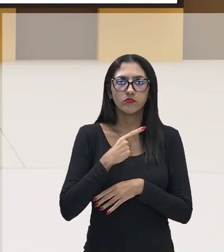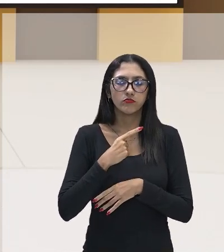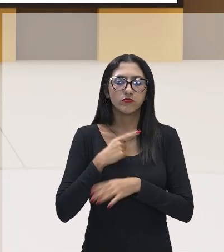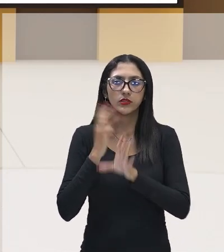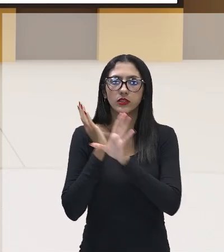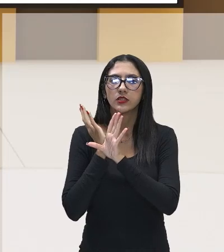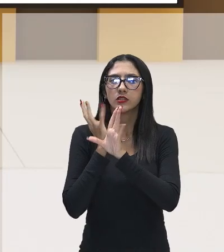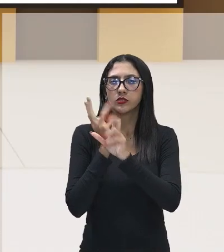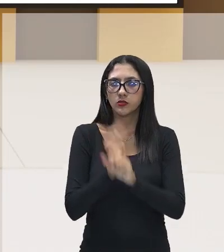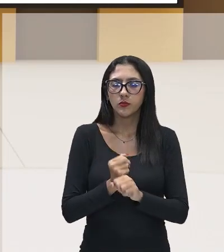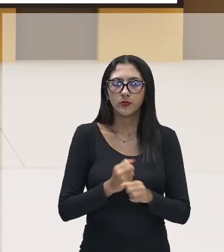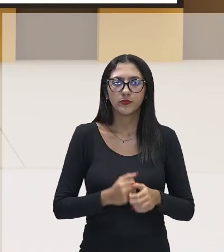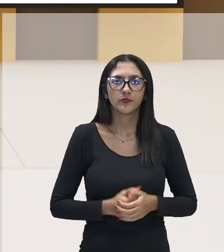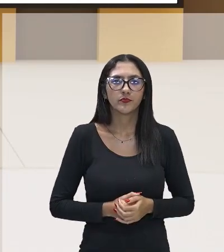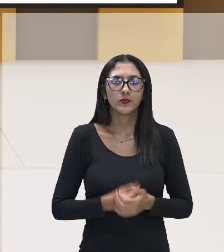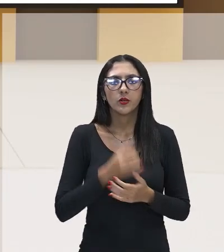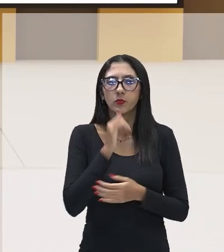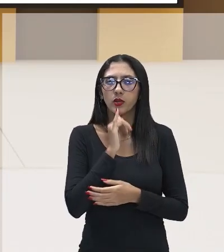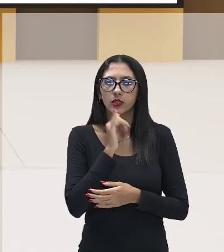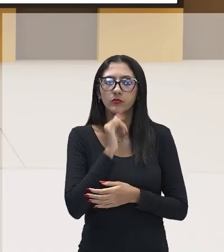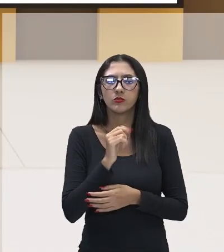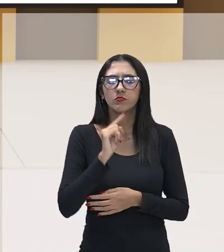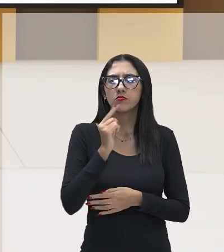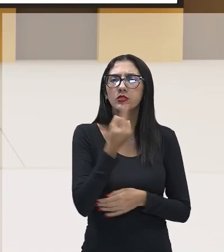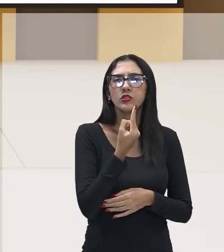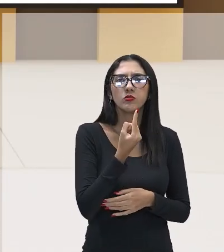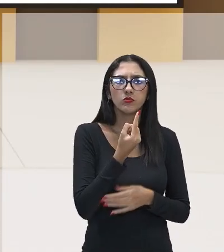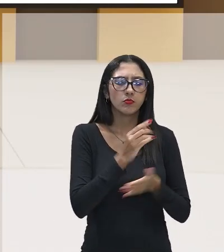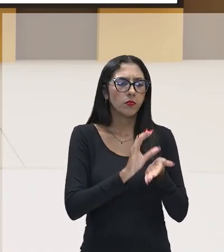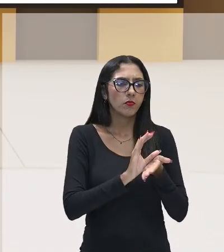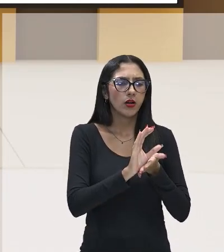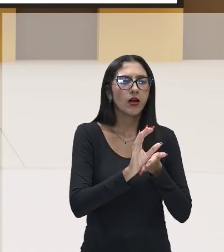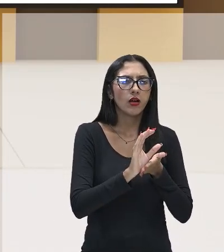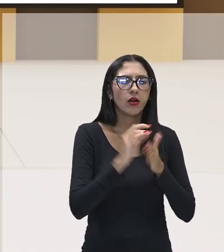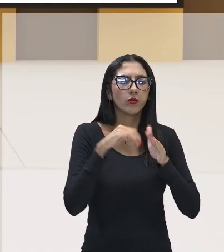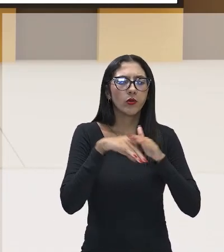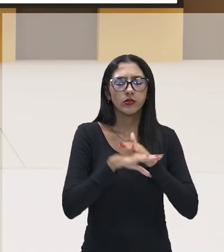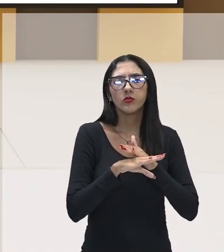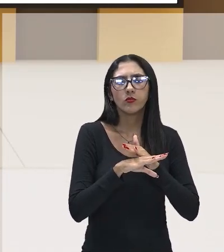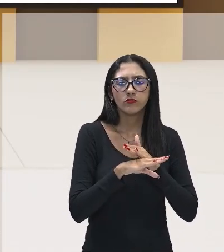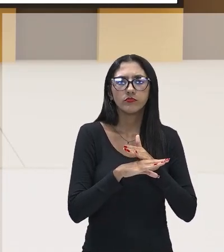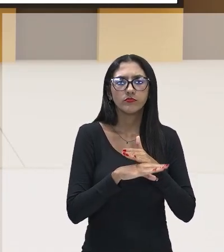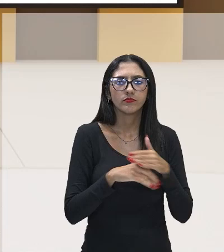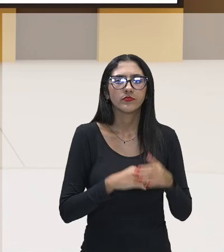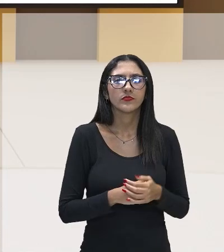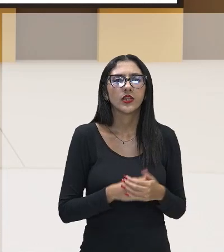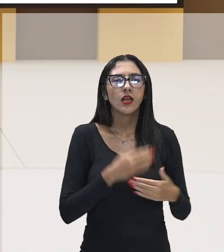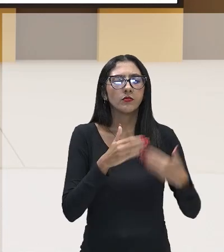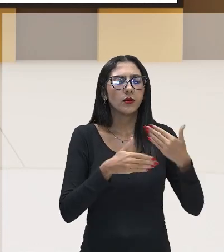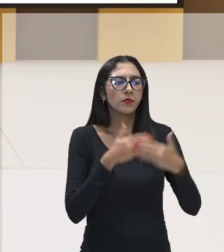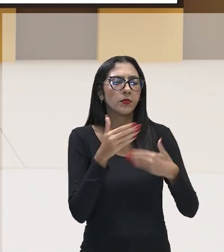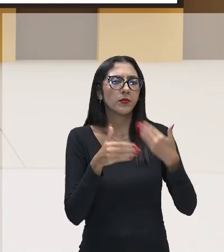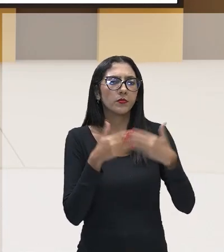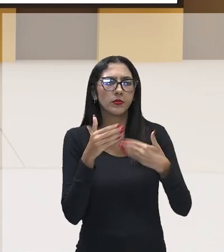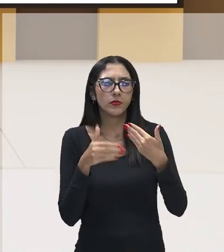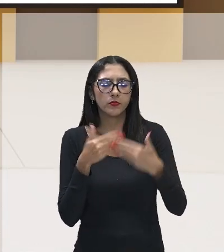Então, de repente, você aplicou R$ 1.000 em uma certo tipo de aplicação, onde ela te